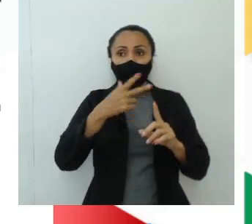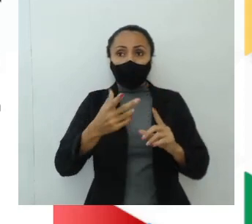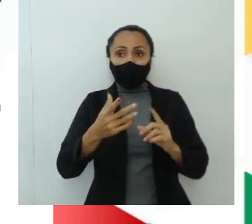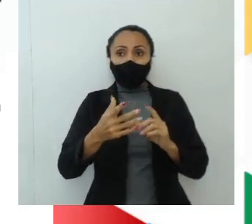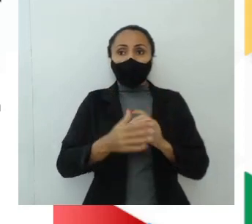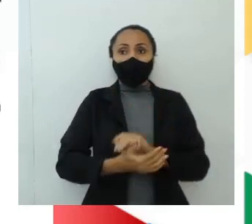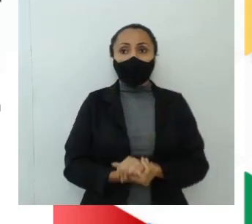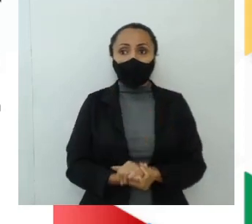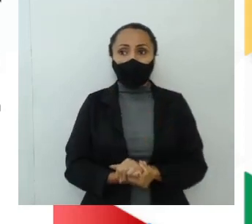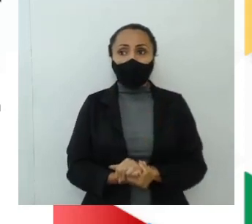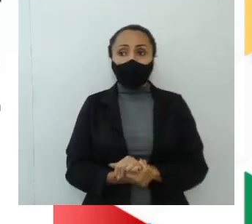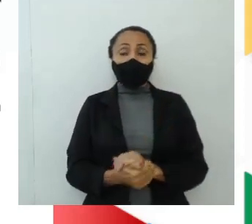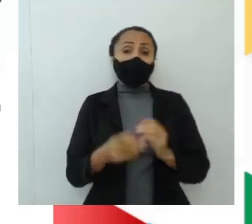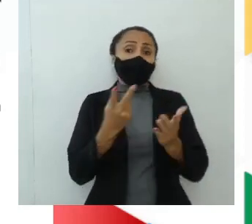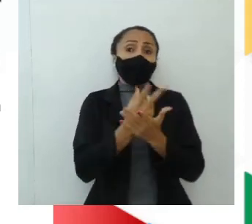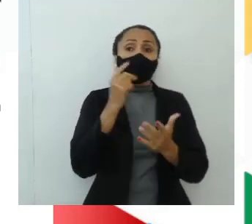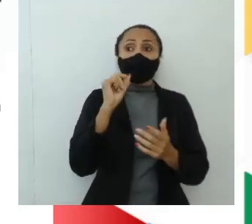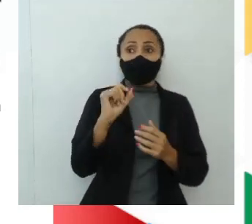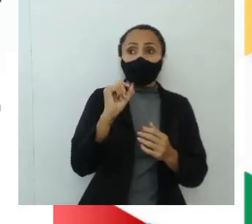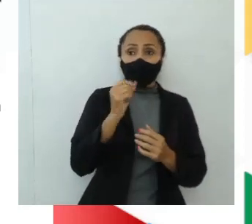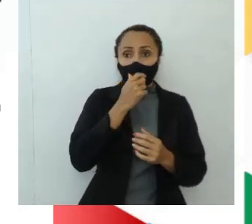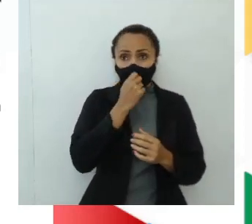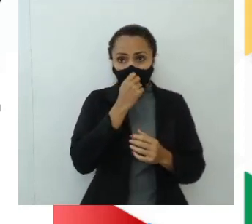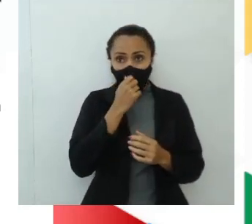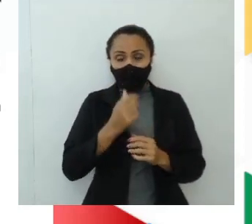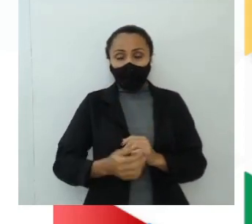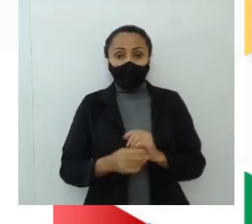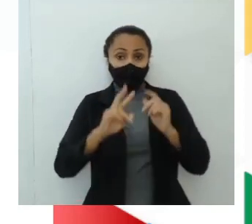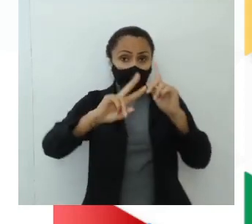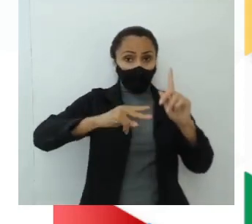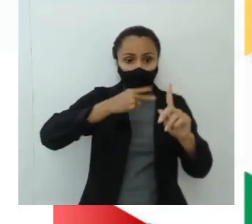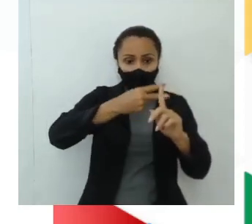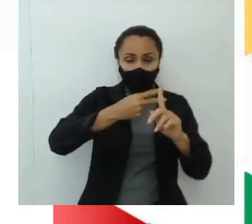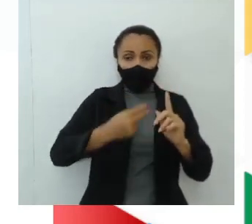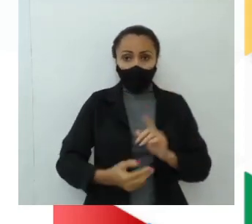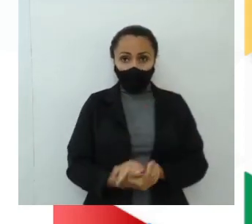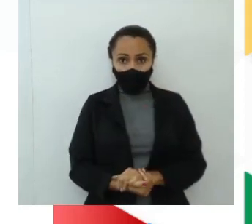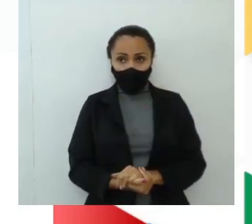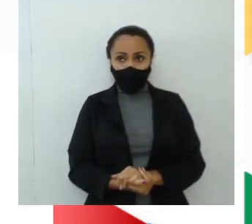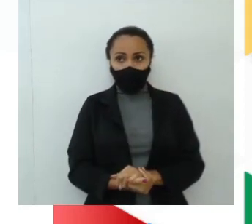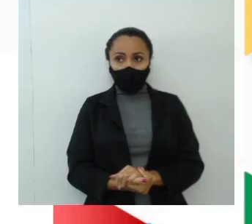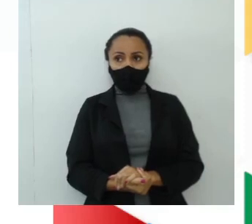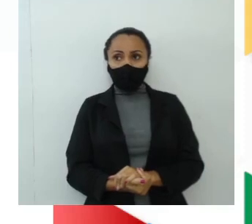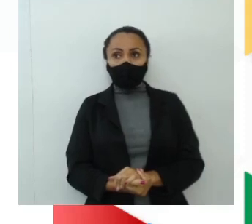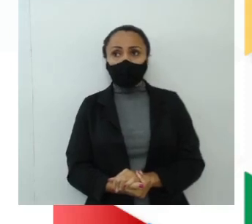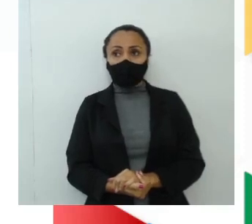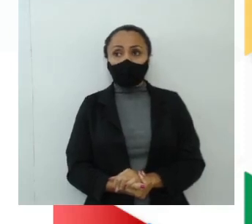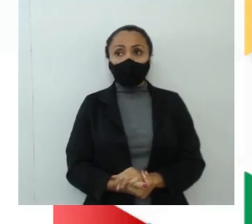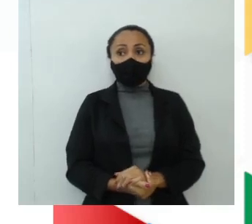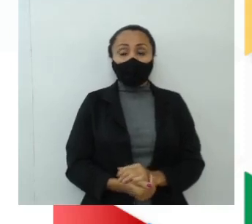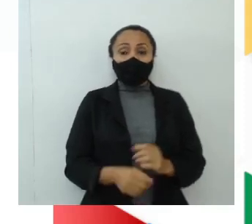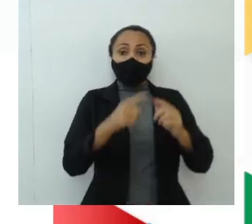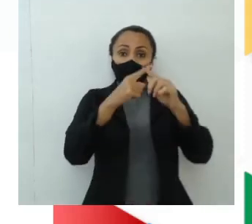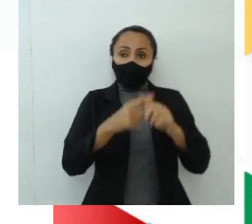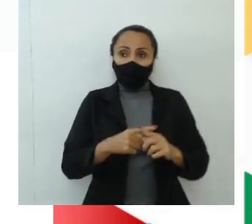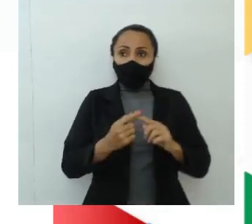pares ordenados. O que é que vai acontecer com o polígono quando a gente dobra? Vamos ver comigo? Vamos lá. Vou multiplicar